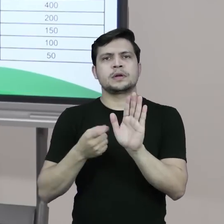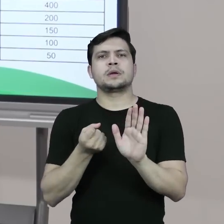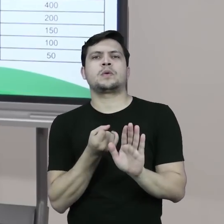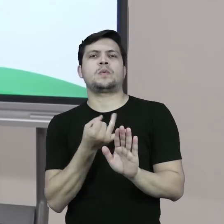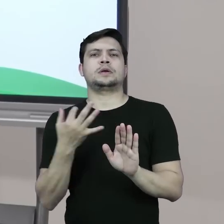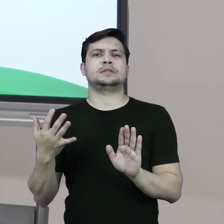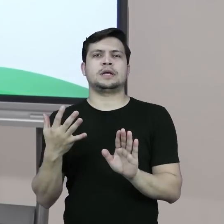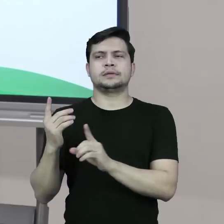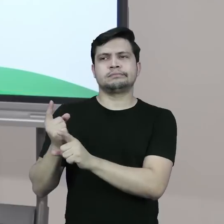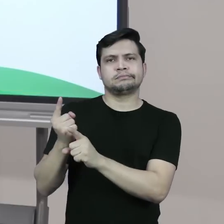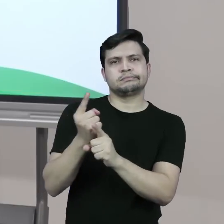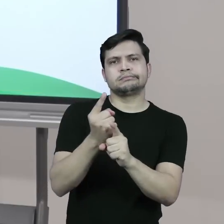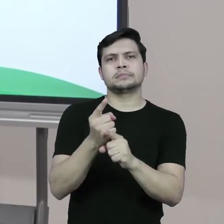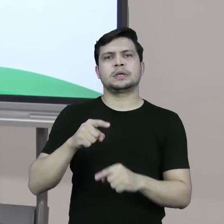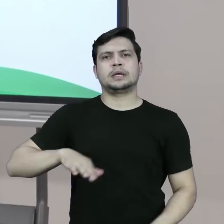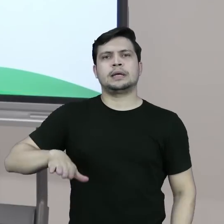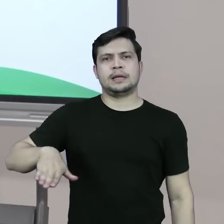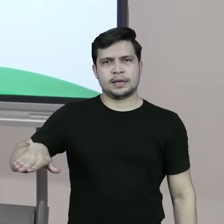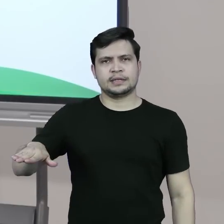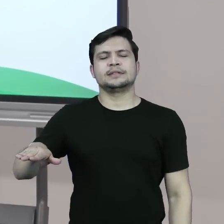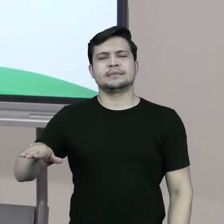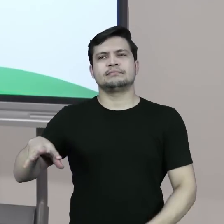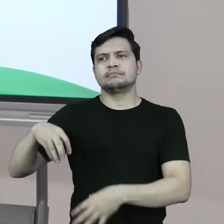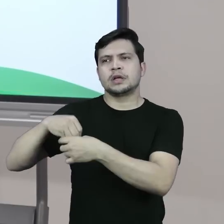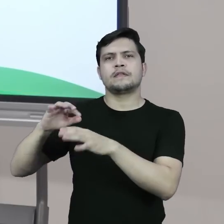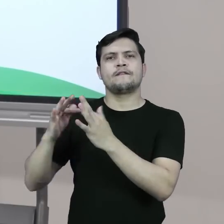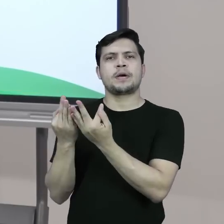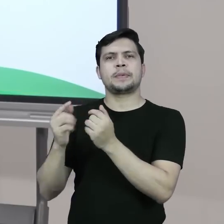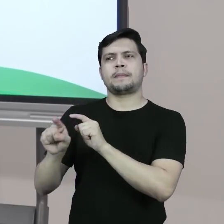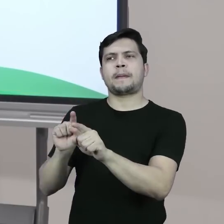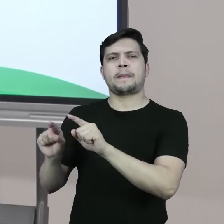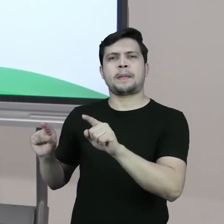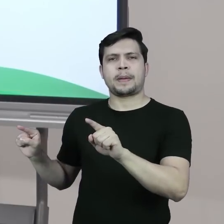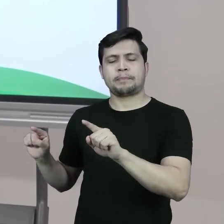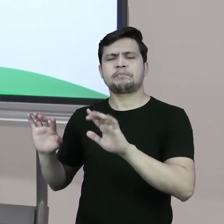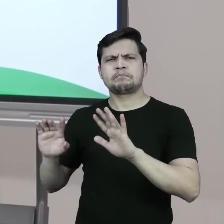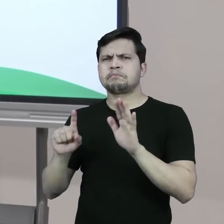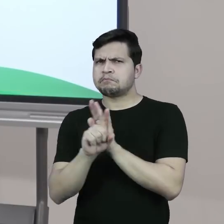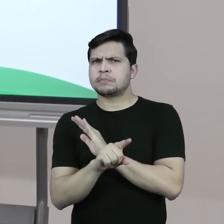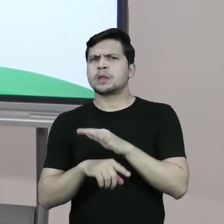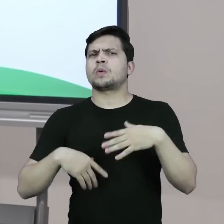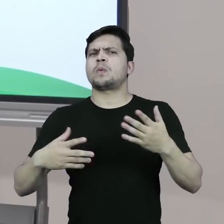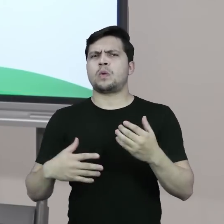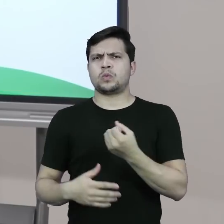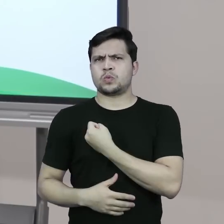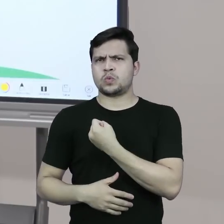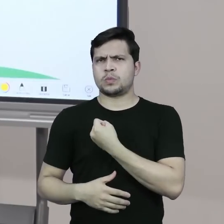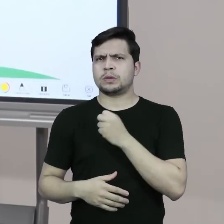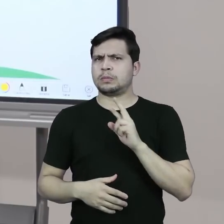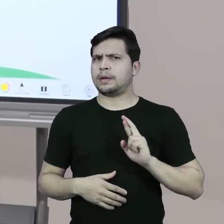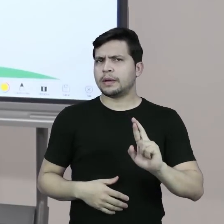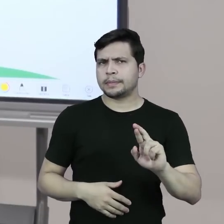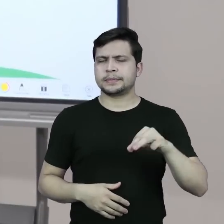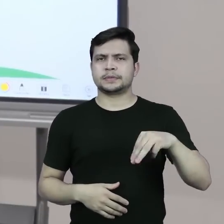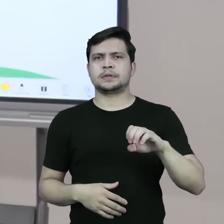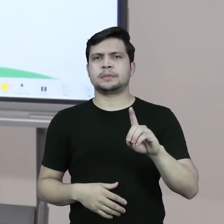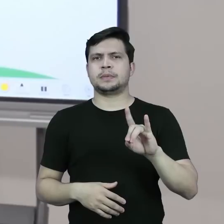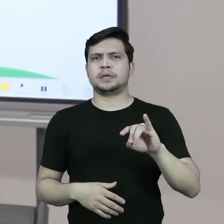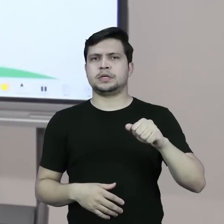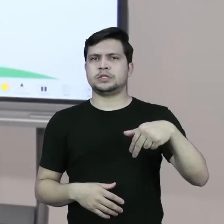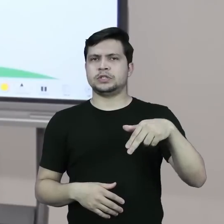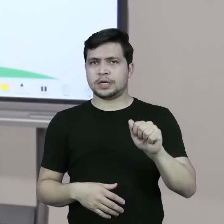nossos valores que a gente realmente está atrás de utilizar. Então são esses valores que eu tenho que colocar em ordem crescente. Como é que a gente faz então?